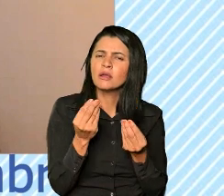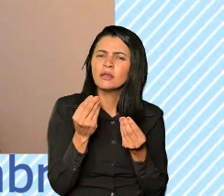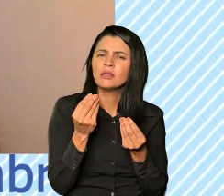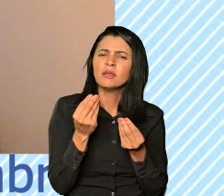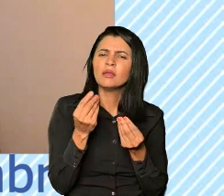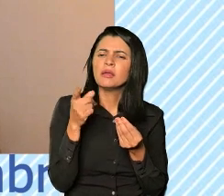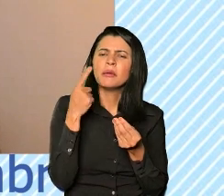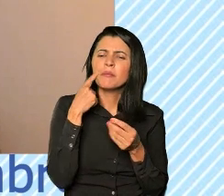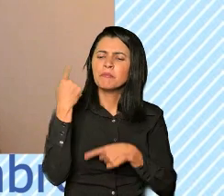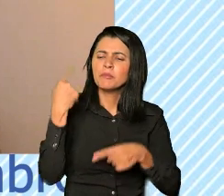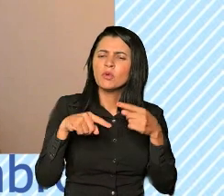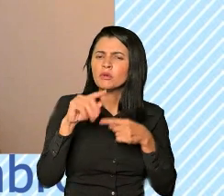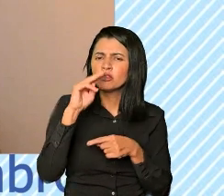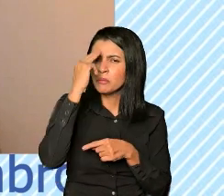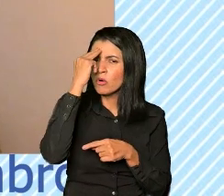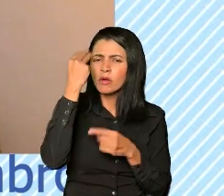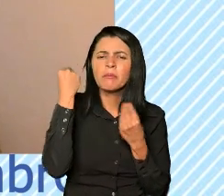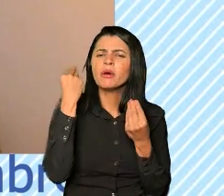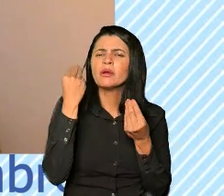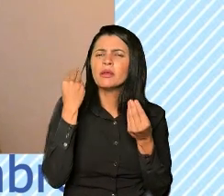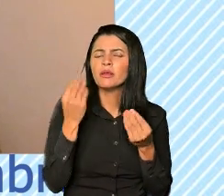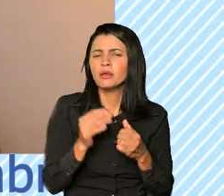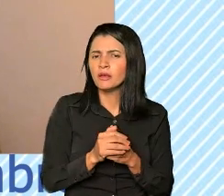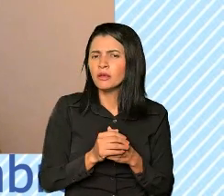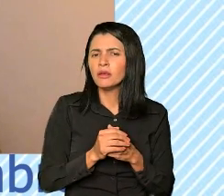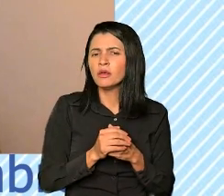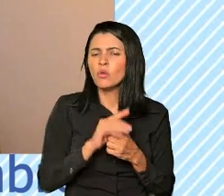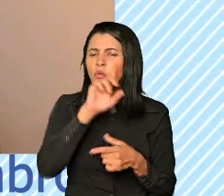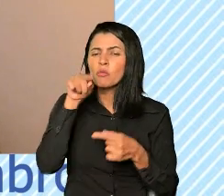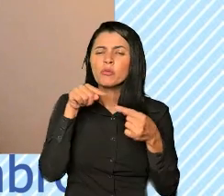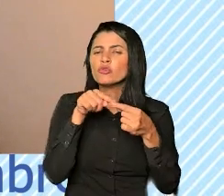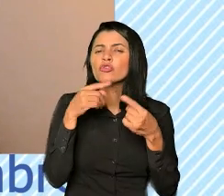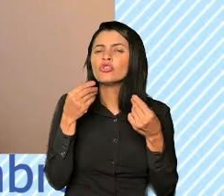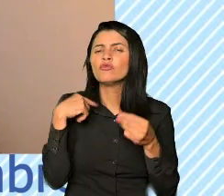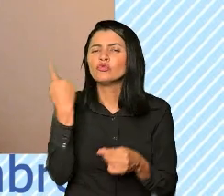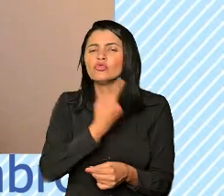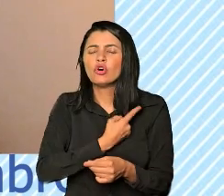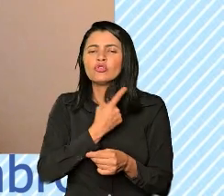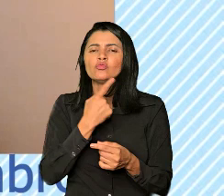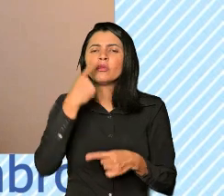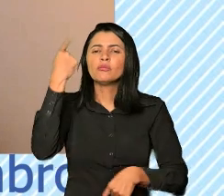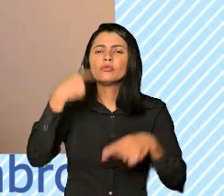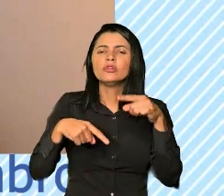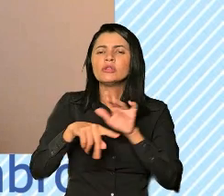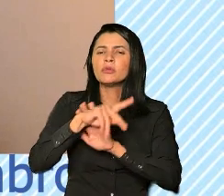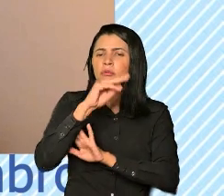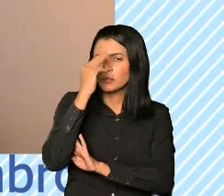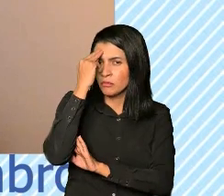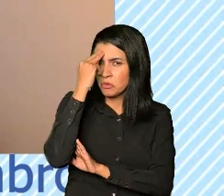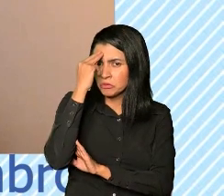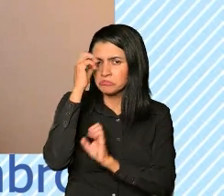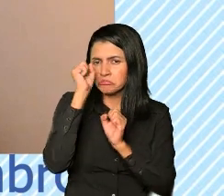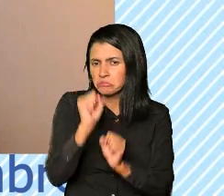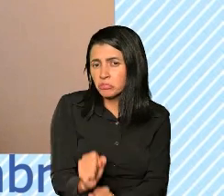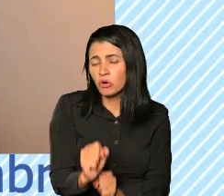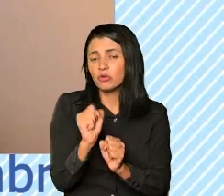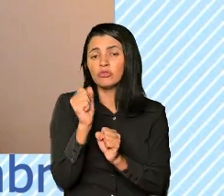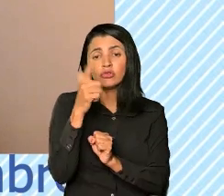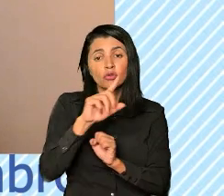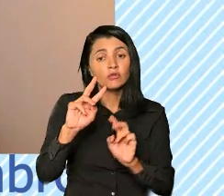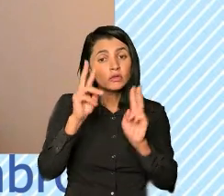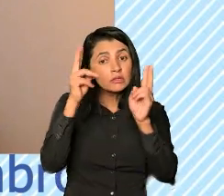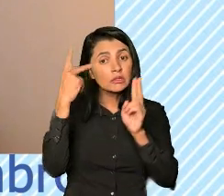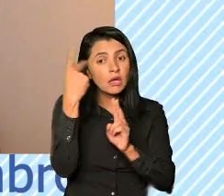serve uma política de memória, né? Qual que é o nosso objetivo com uma política de memória? A gente pode revalorizar o